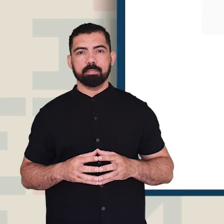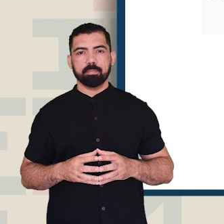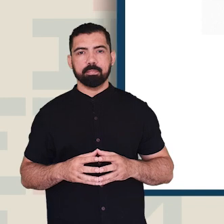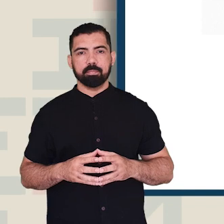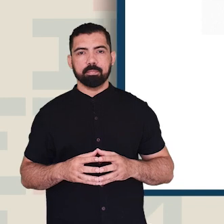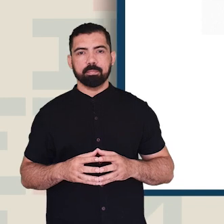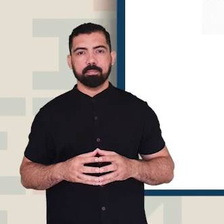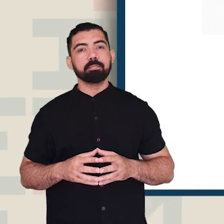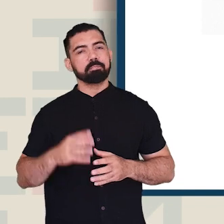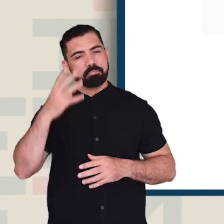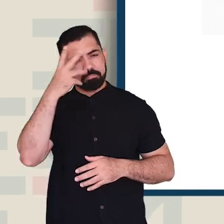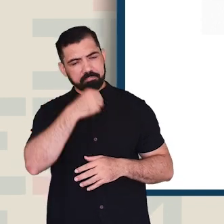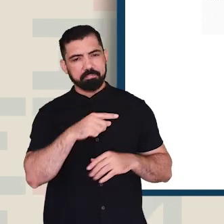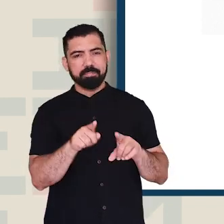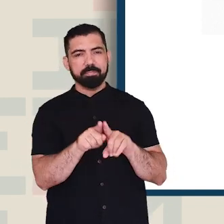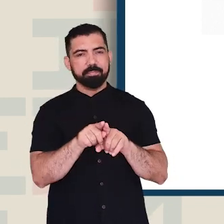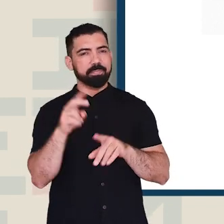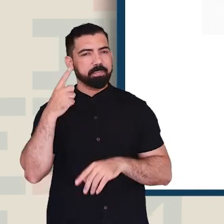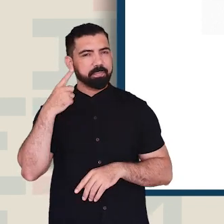Também muito bonito.